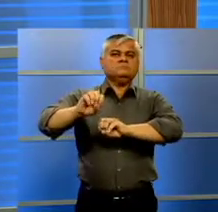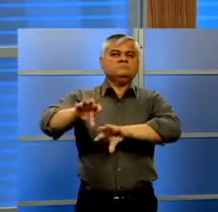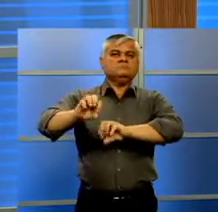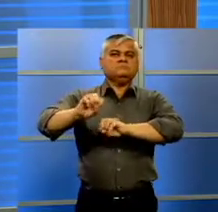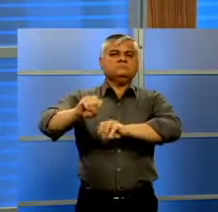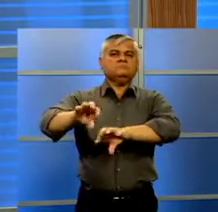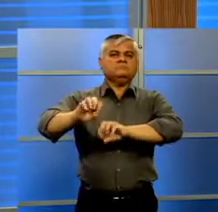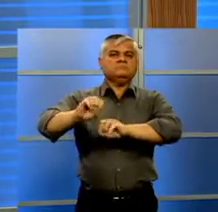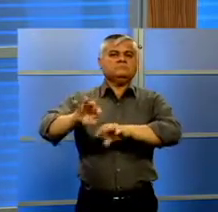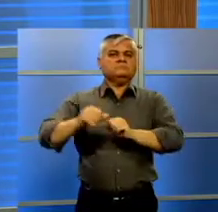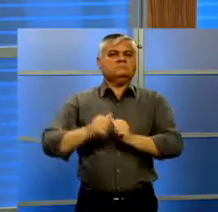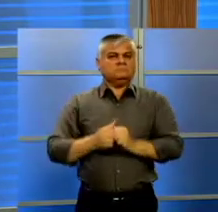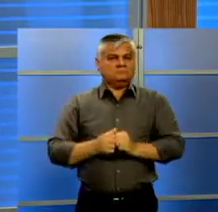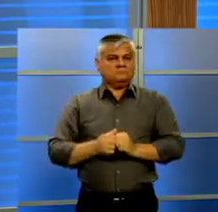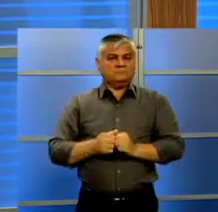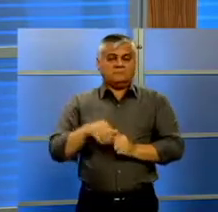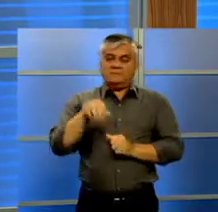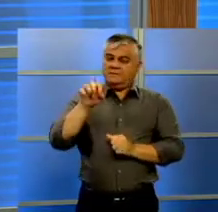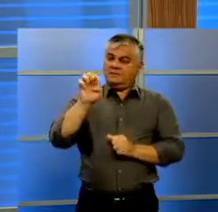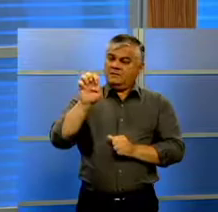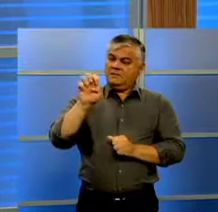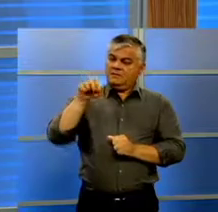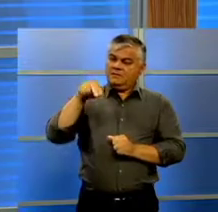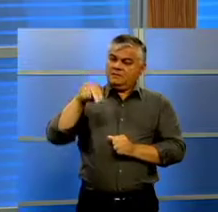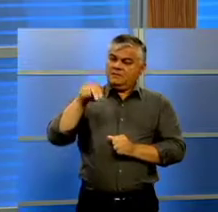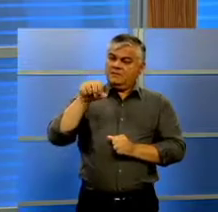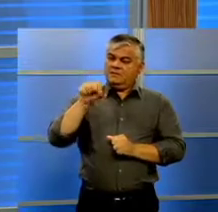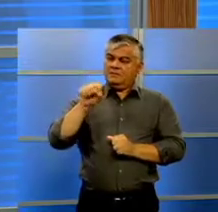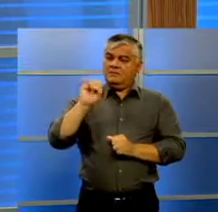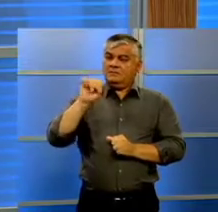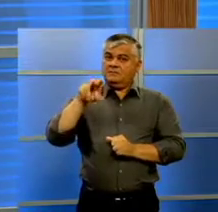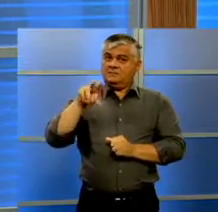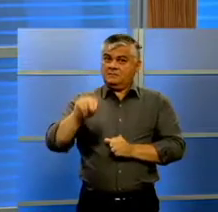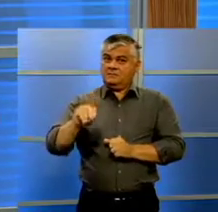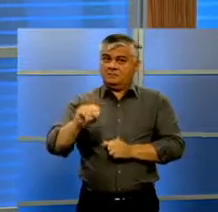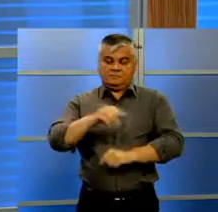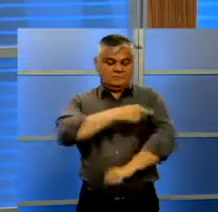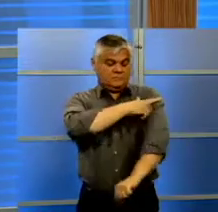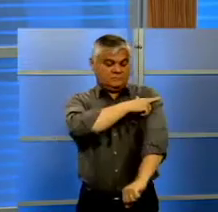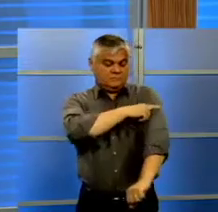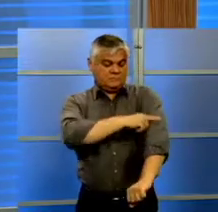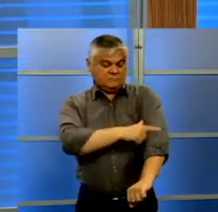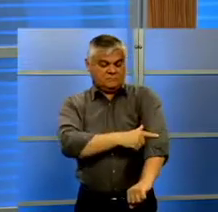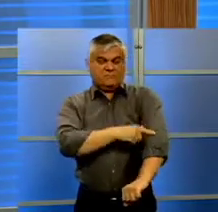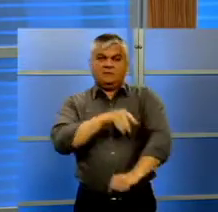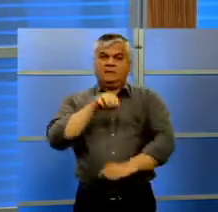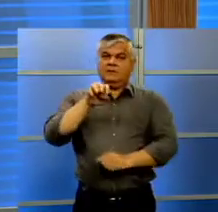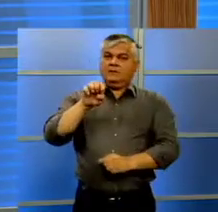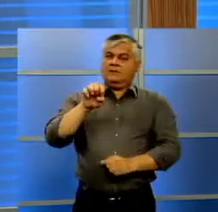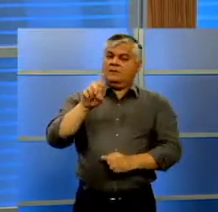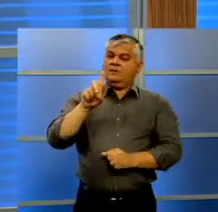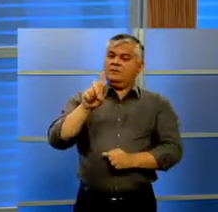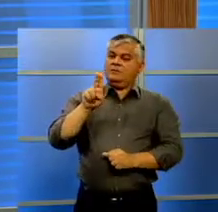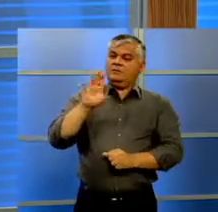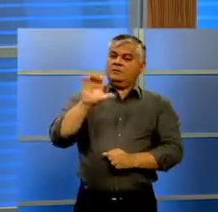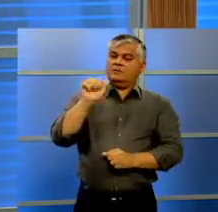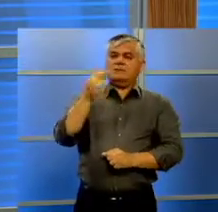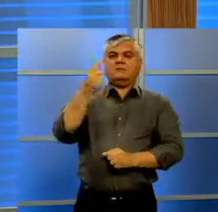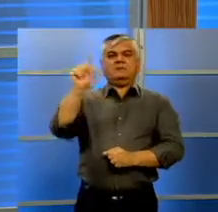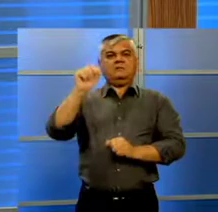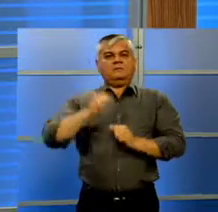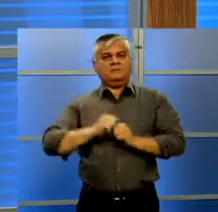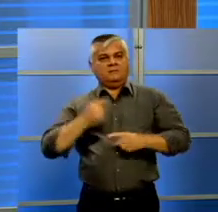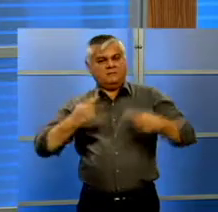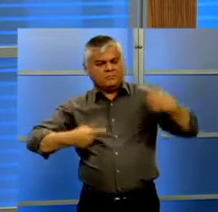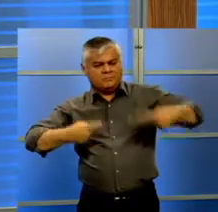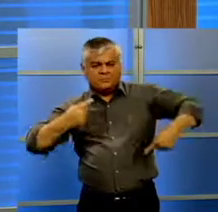S para fora. Certo? Educação, ensino. Até parece o mesmo debate que levantamos